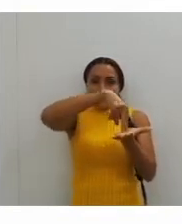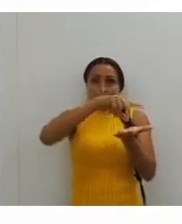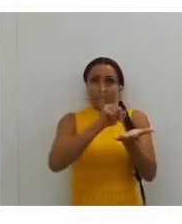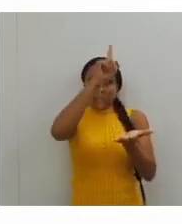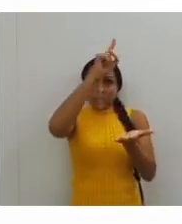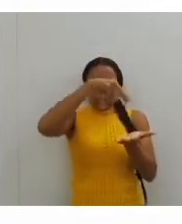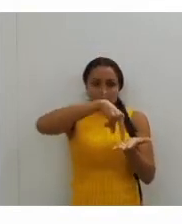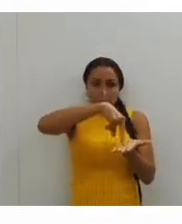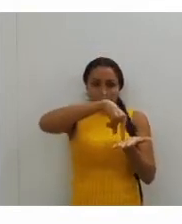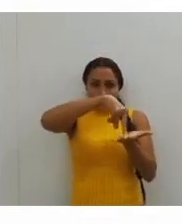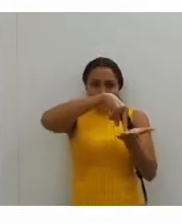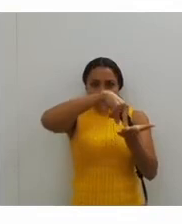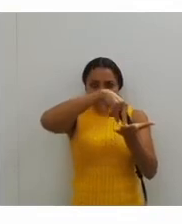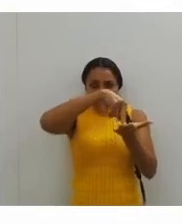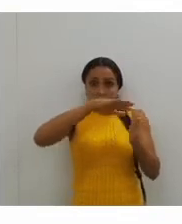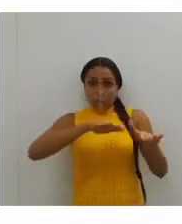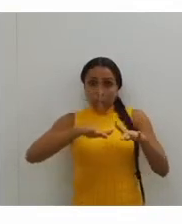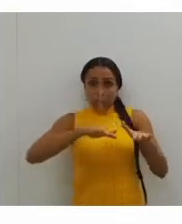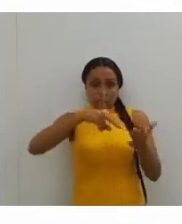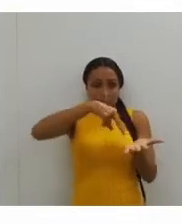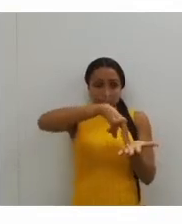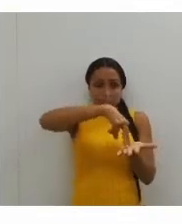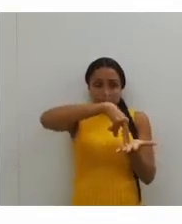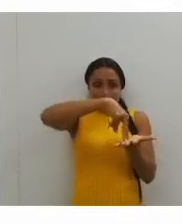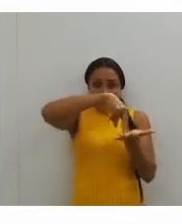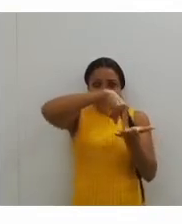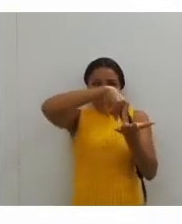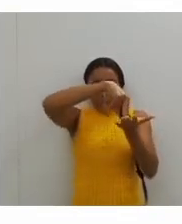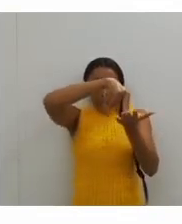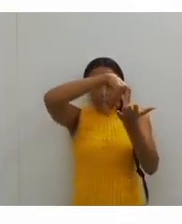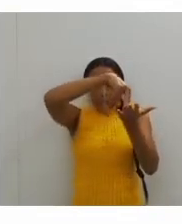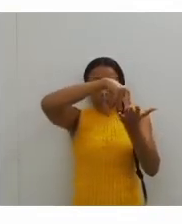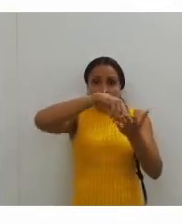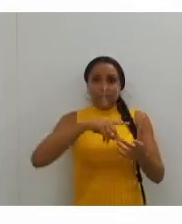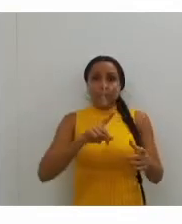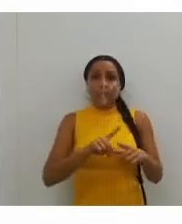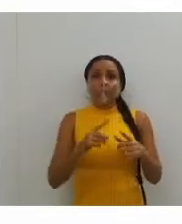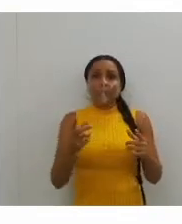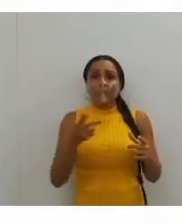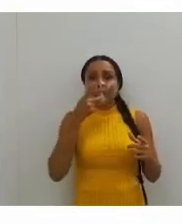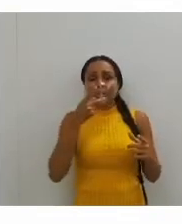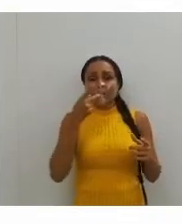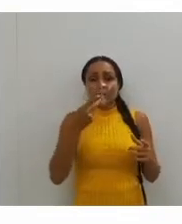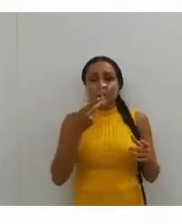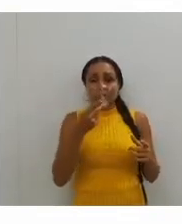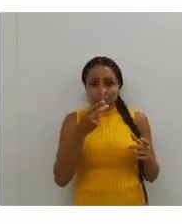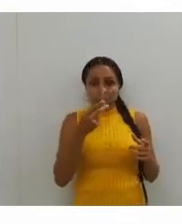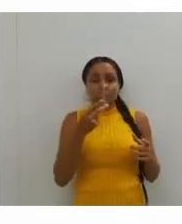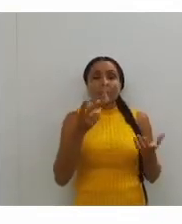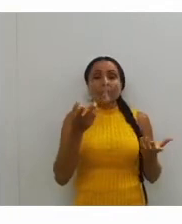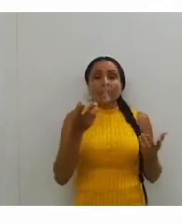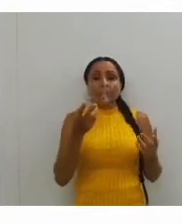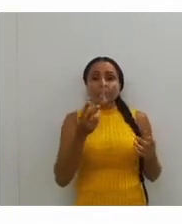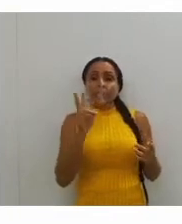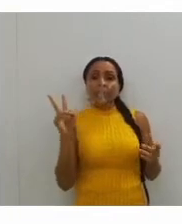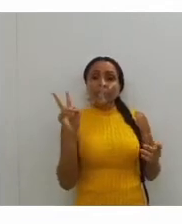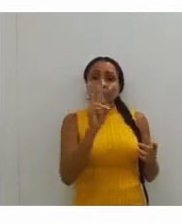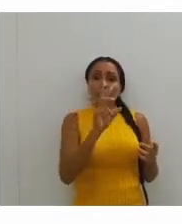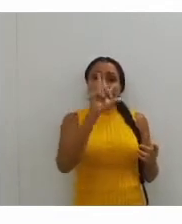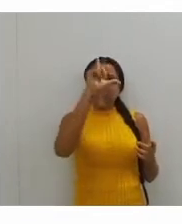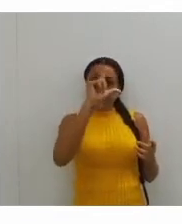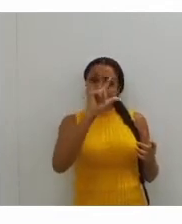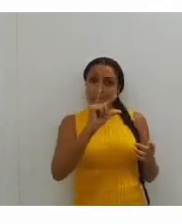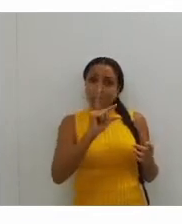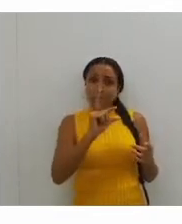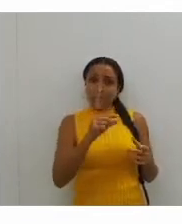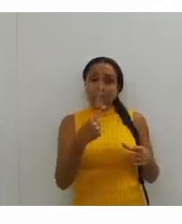O movimento do elevador é um movimento de subida. Só que ele fala que a velocidade diminui. A velocidade diminui é